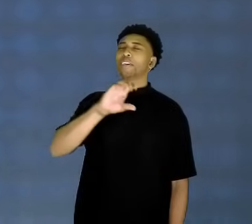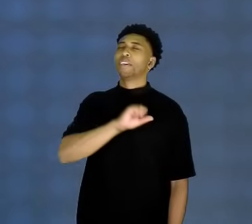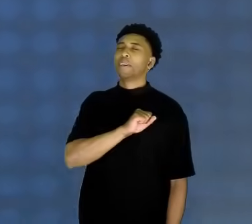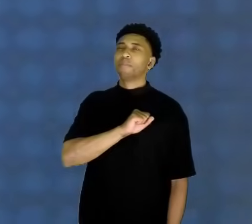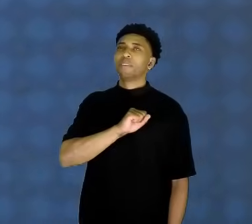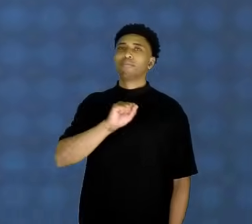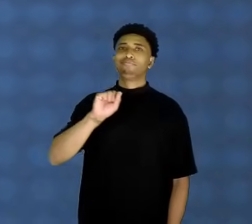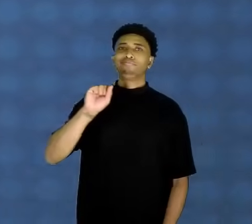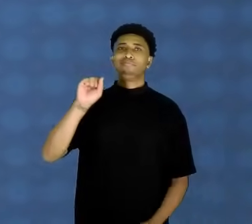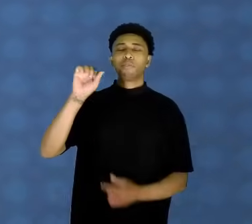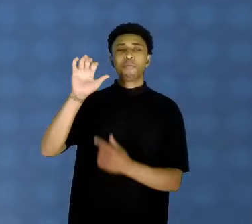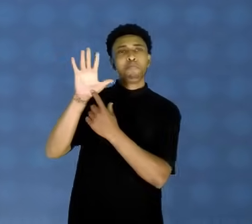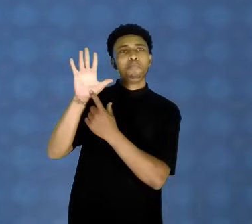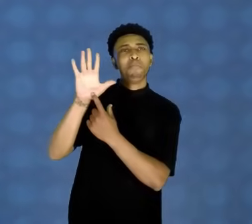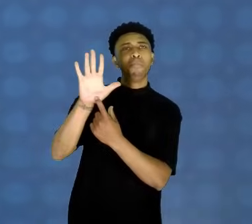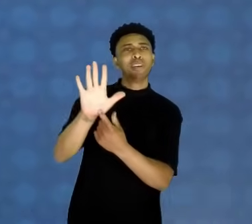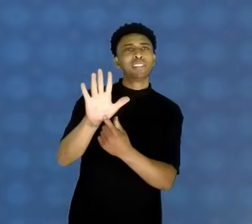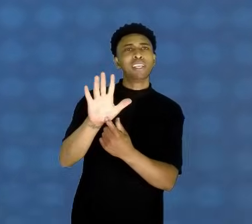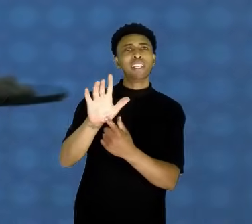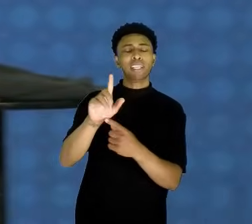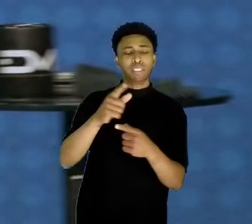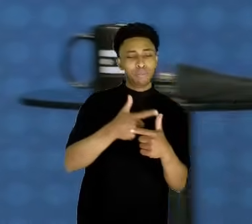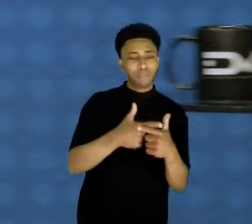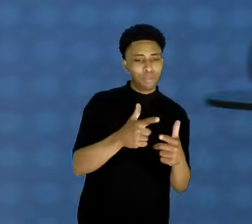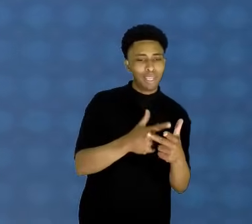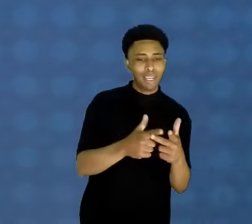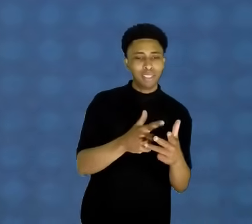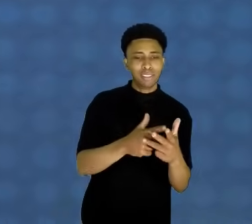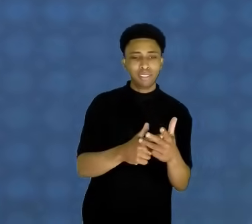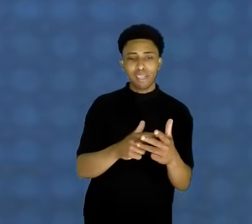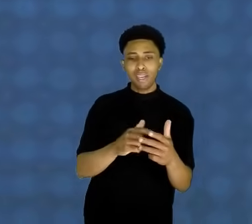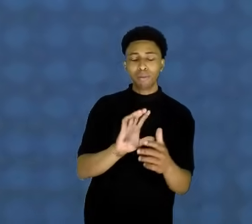Será que não, essa humilhação não está te preparando para o próximo nível?